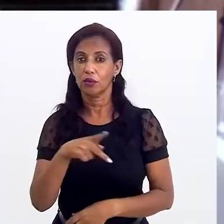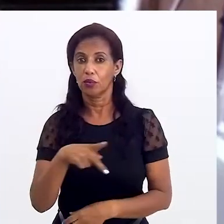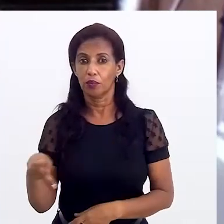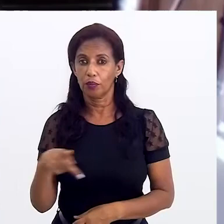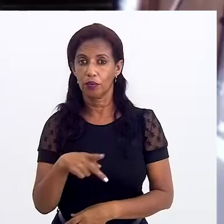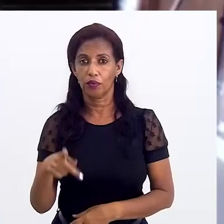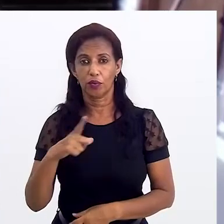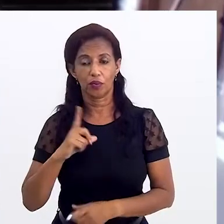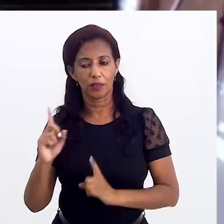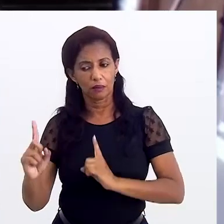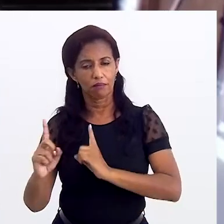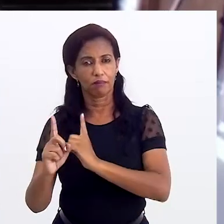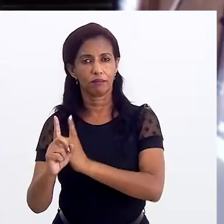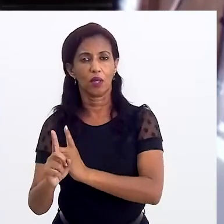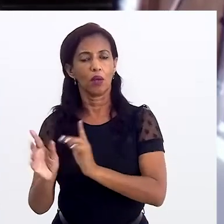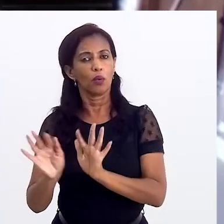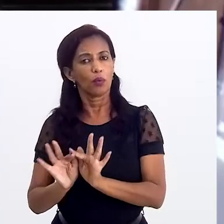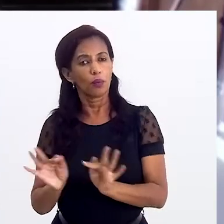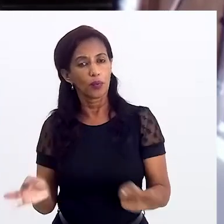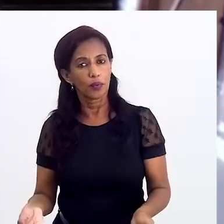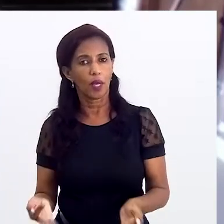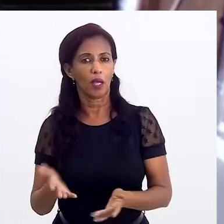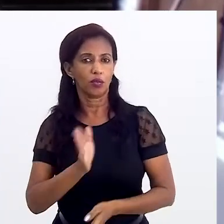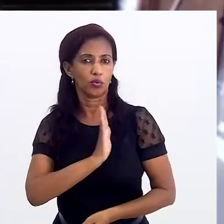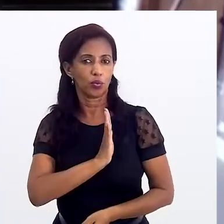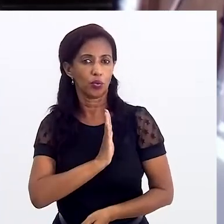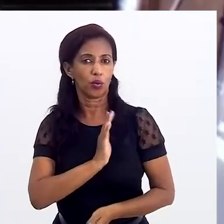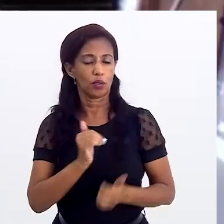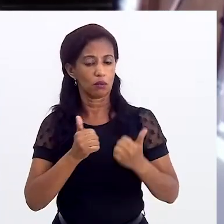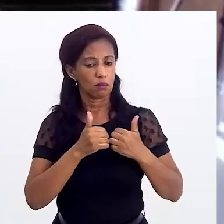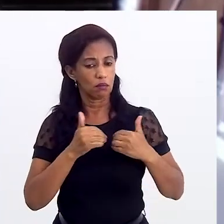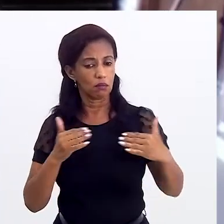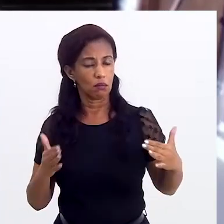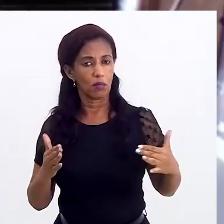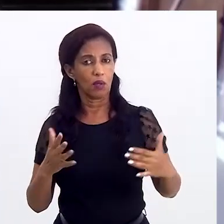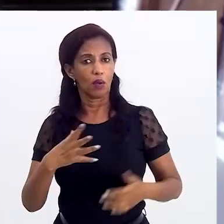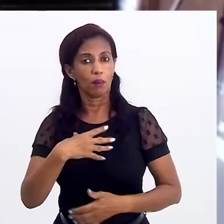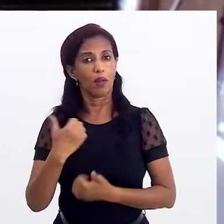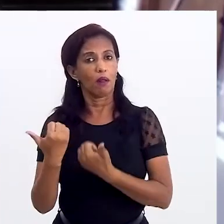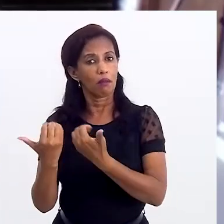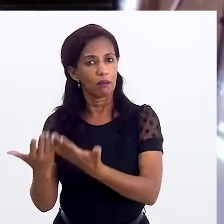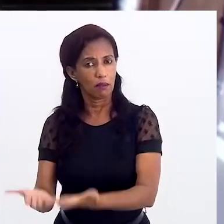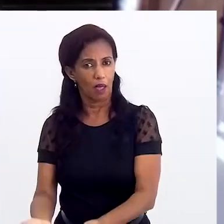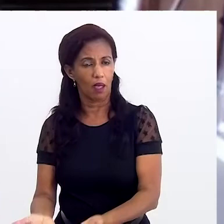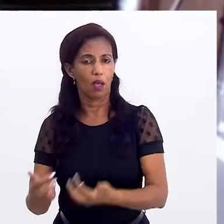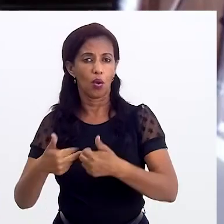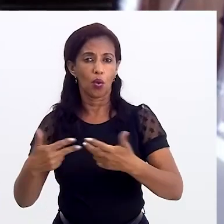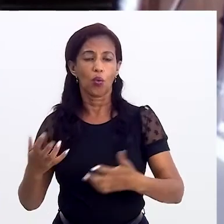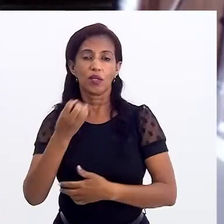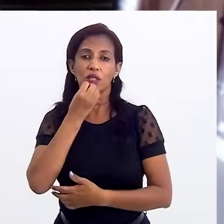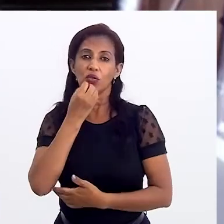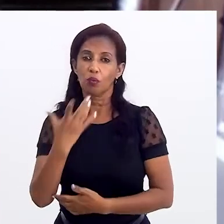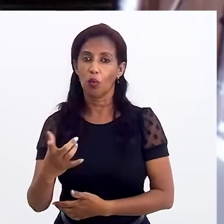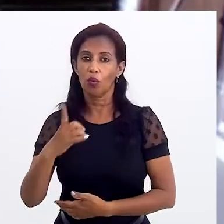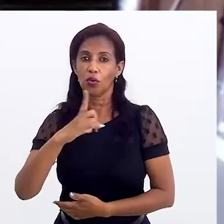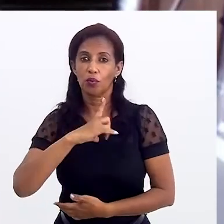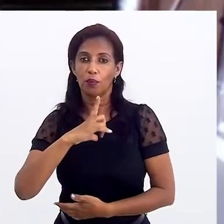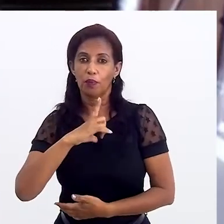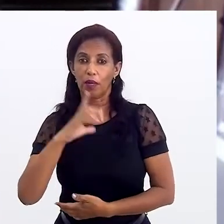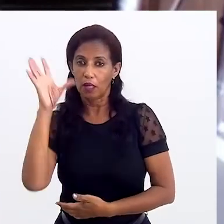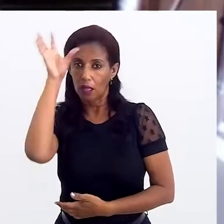um professor se aproxime com humildade, com o coração aberto para oferecer coisas boas para